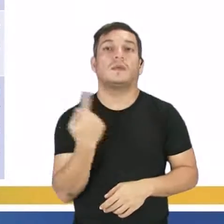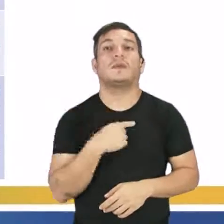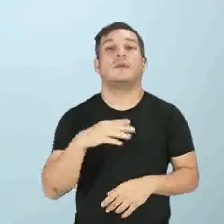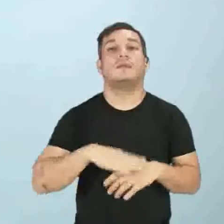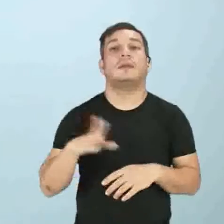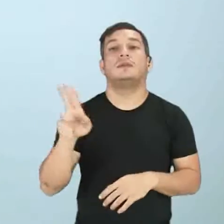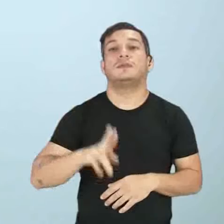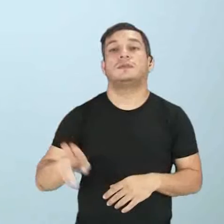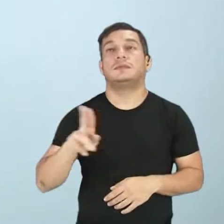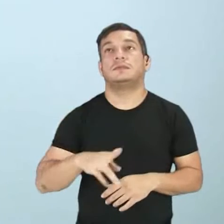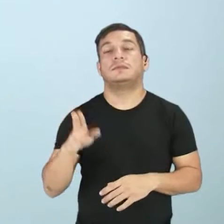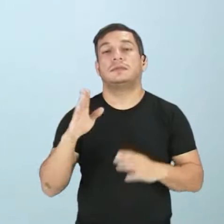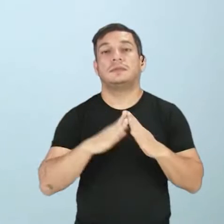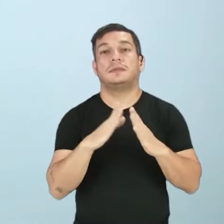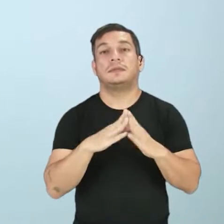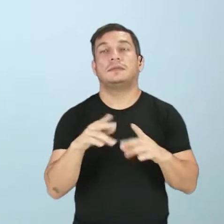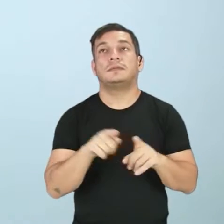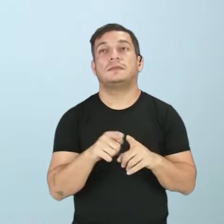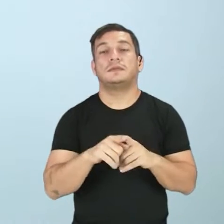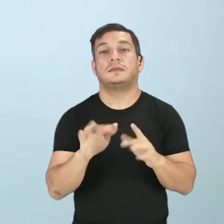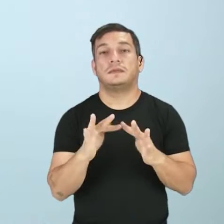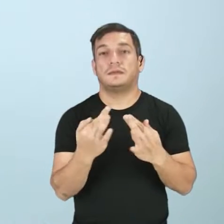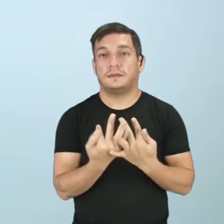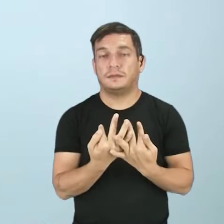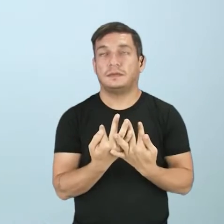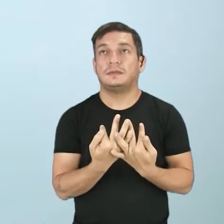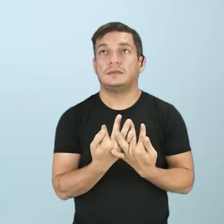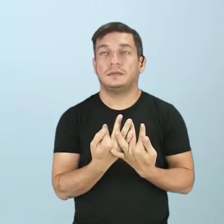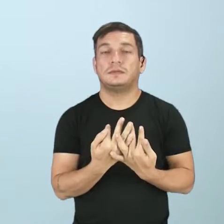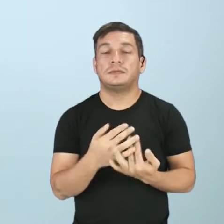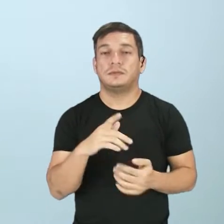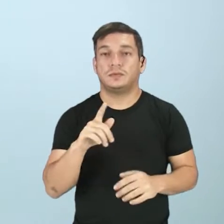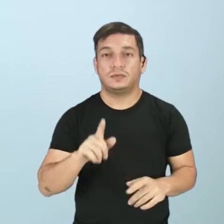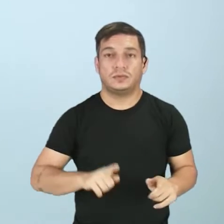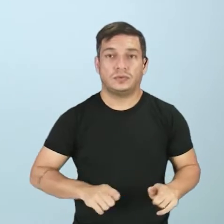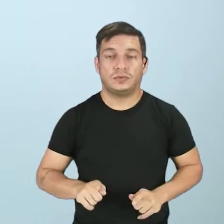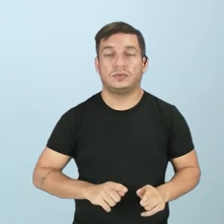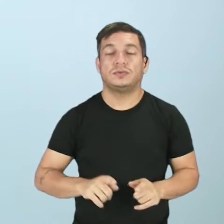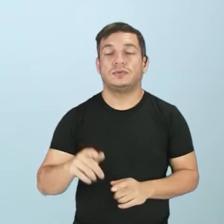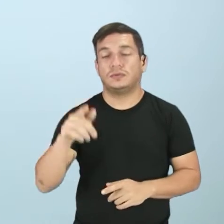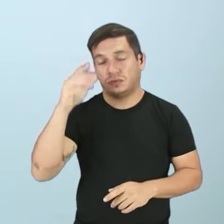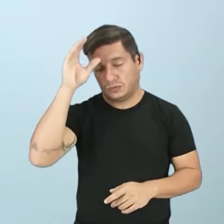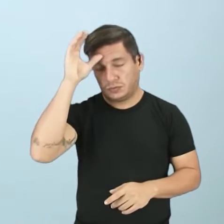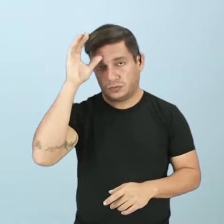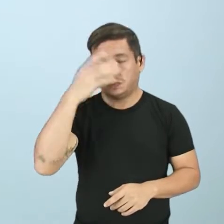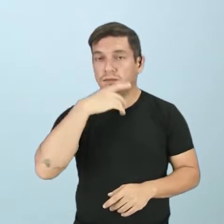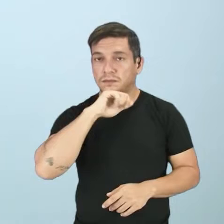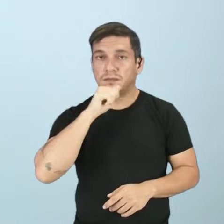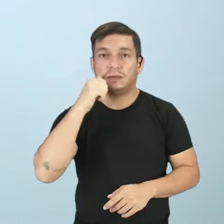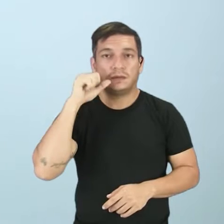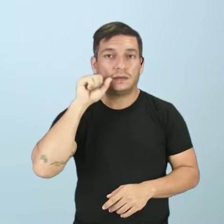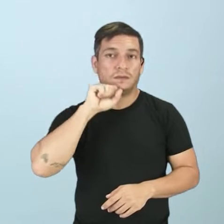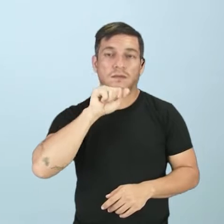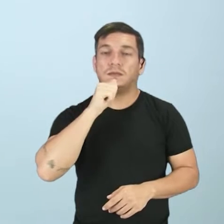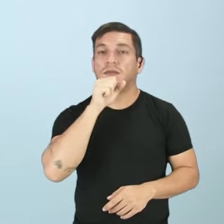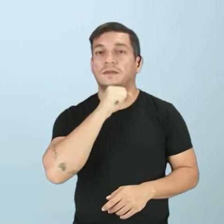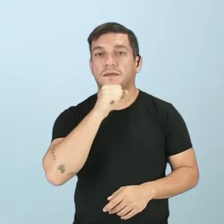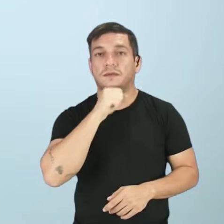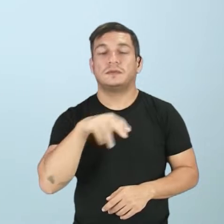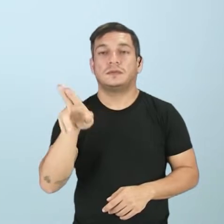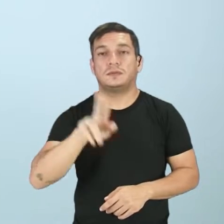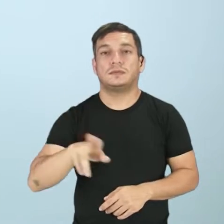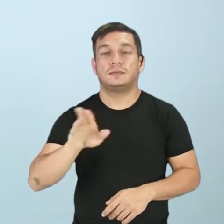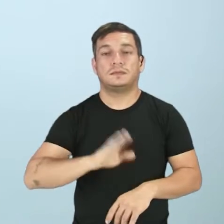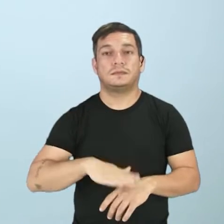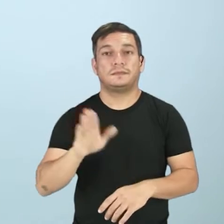utilizamos dentro de casa com os nossos familiares, né, com nossos tios, pais, avós. São o pronome de tratamento que a gente mais